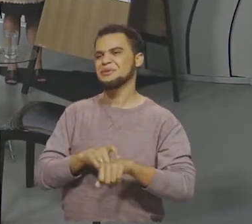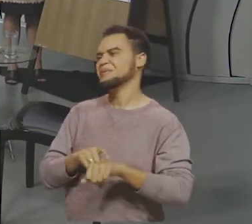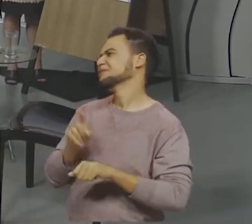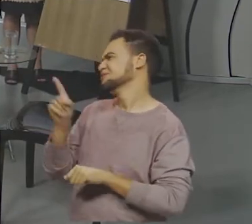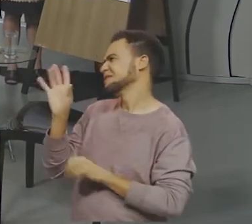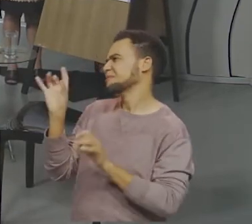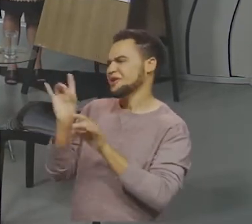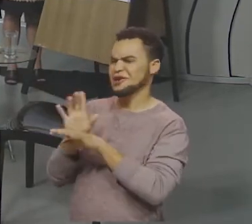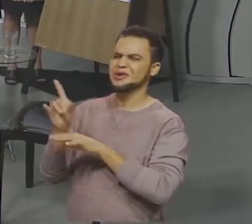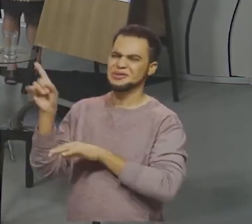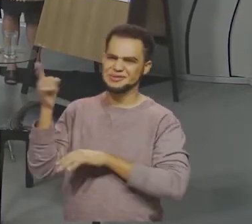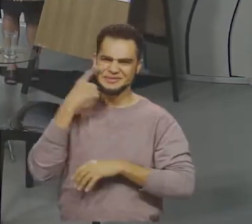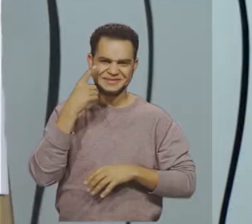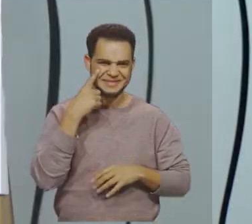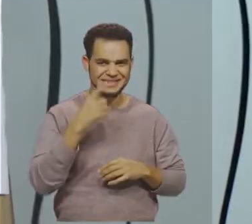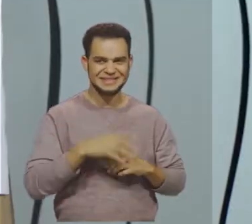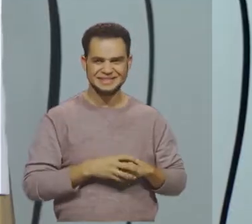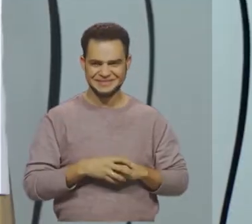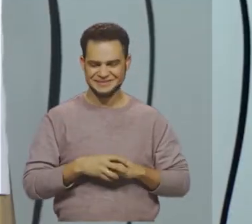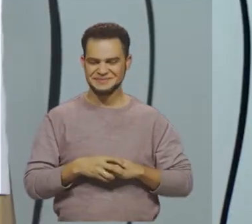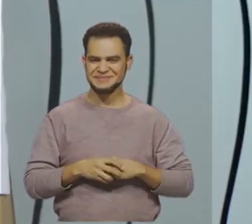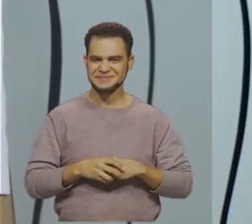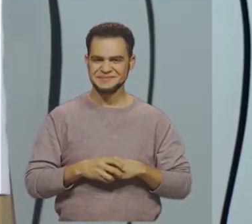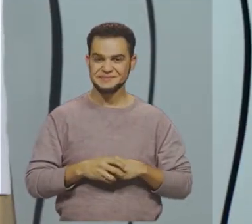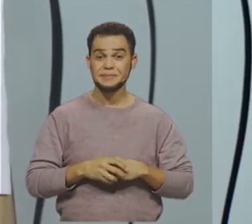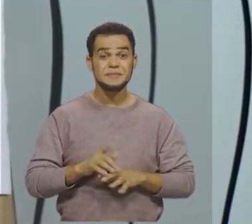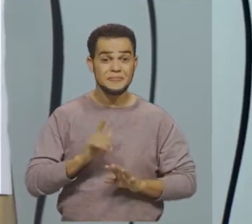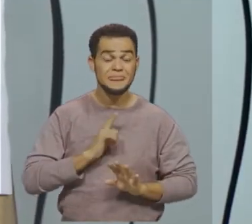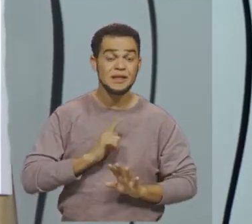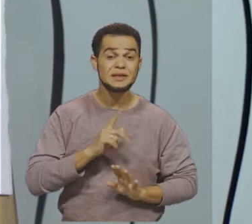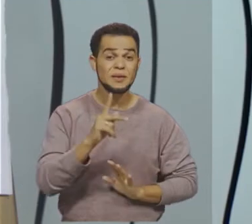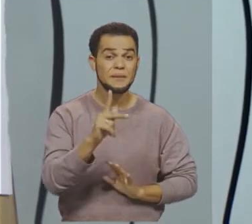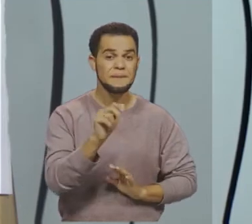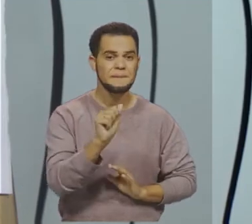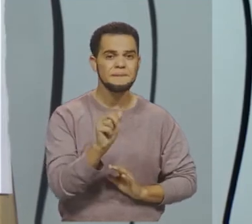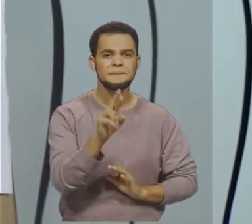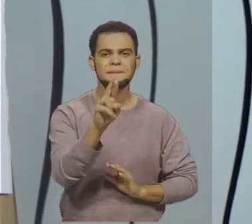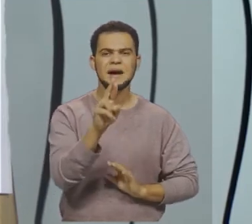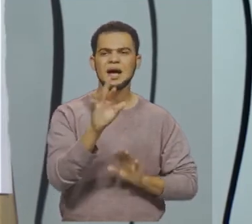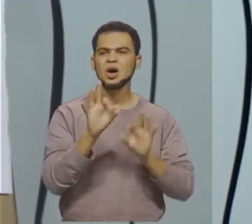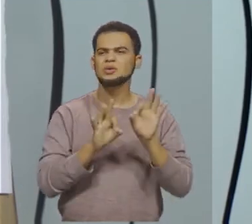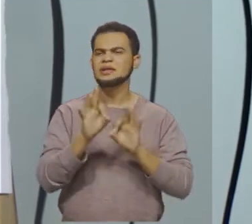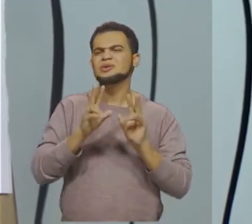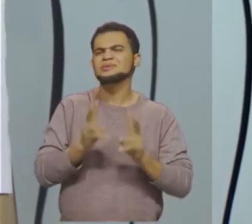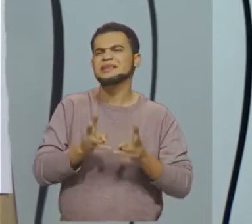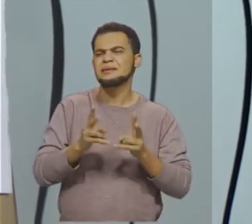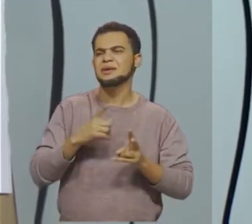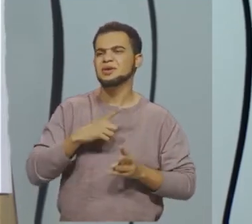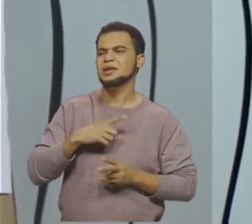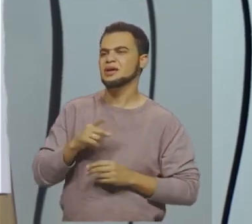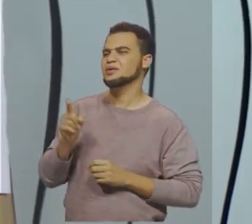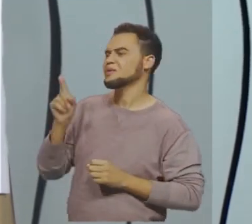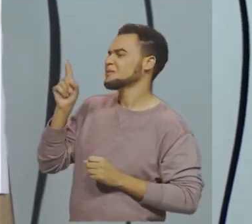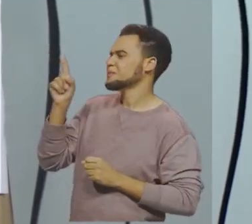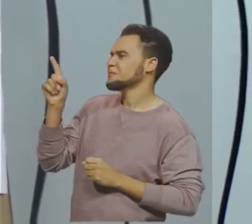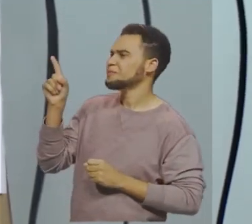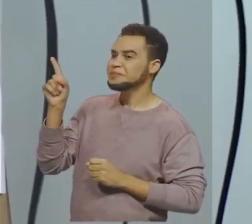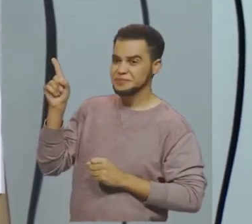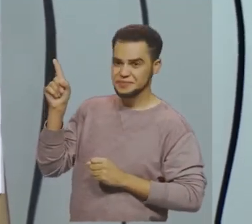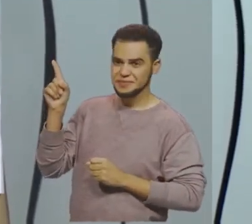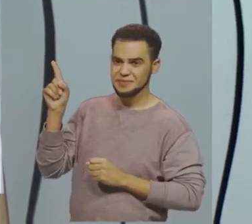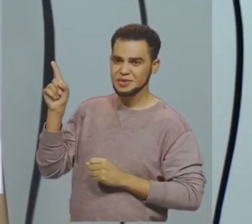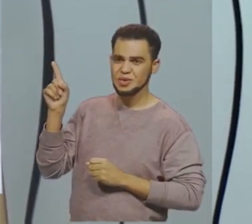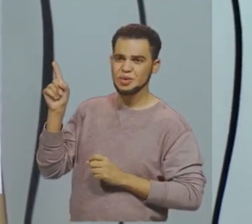Aproveitando esse quadro mesmo, né? Eu tenho o par ordenado sempre, sempre. O par ordenado